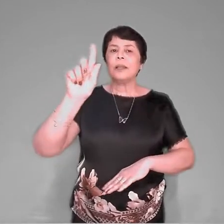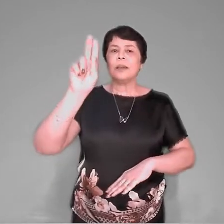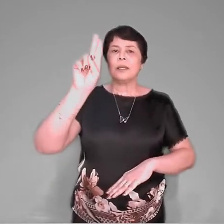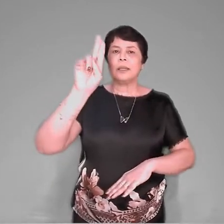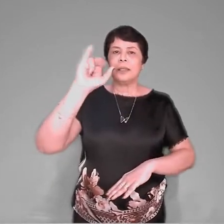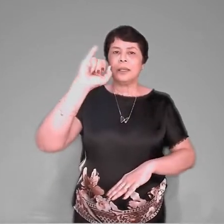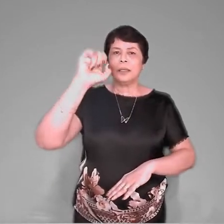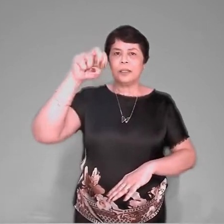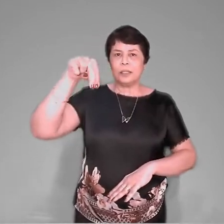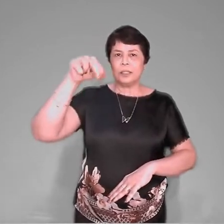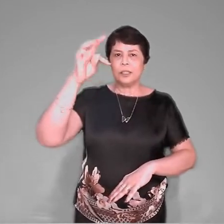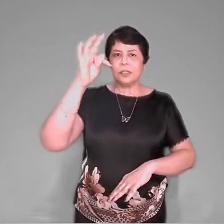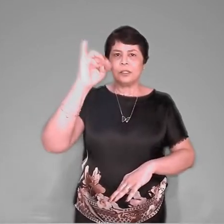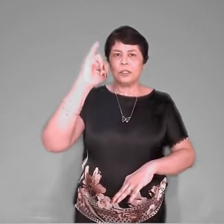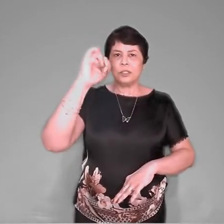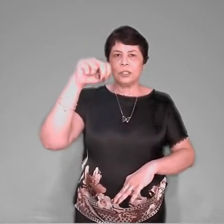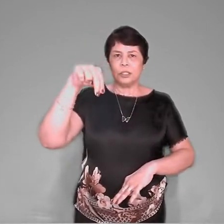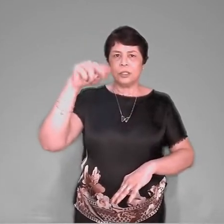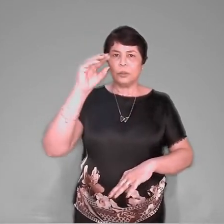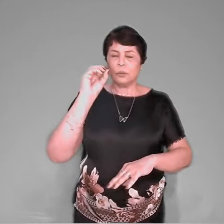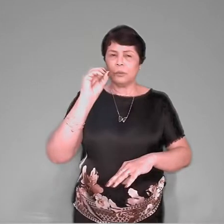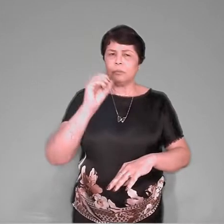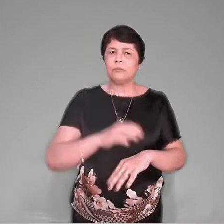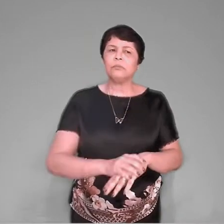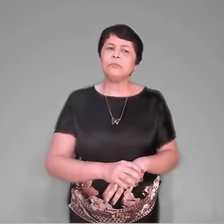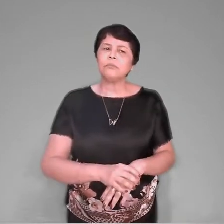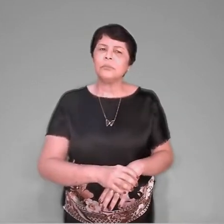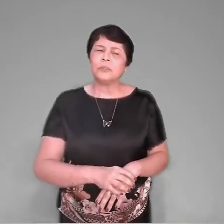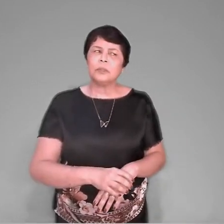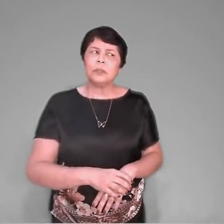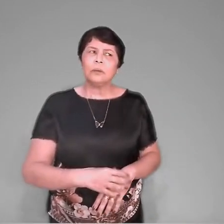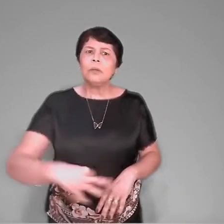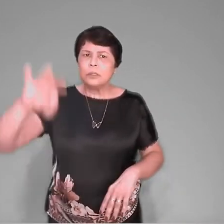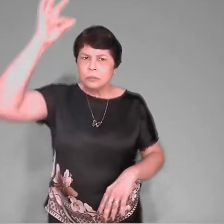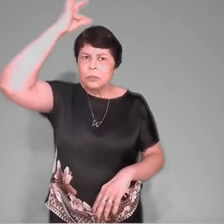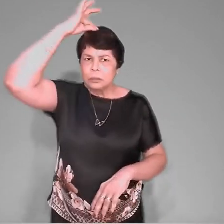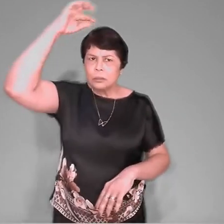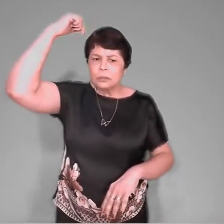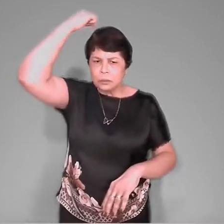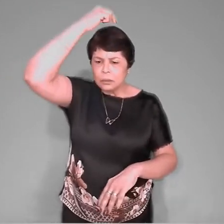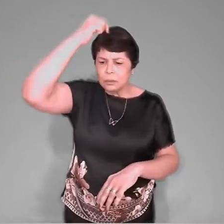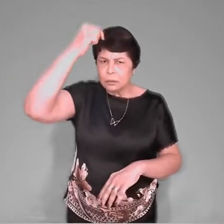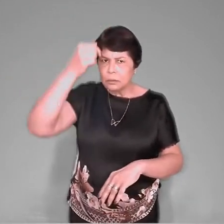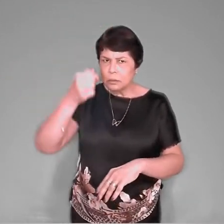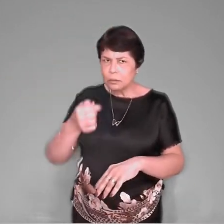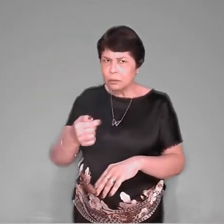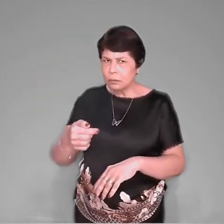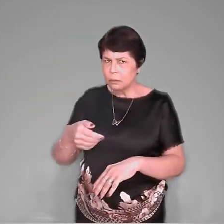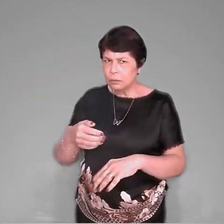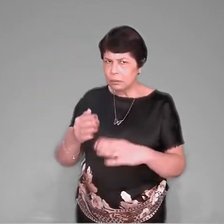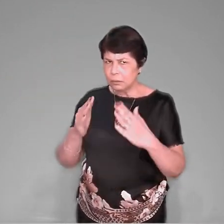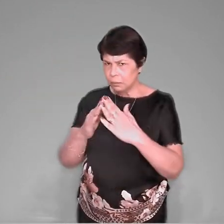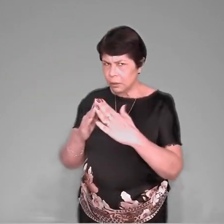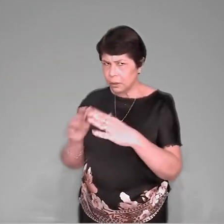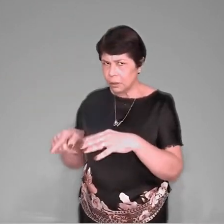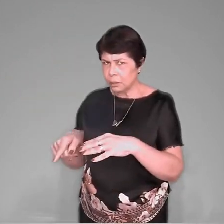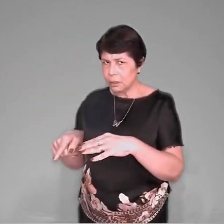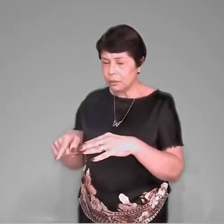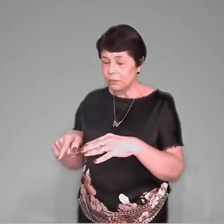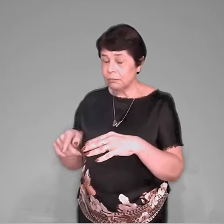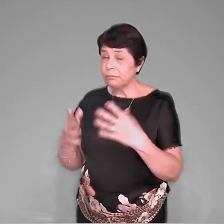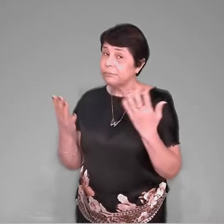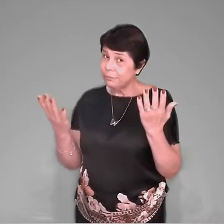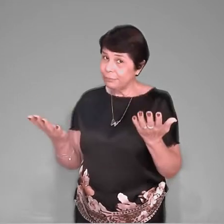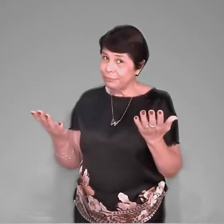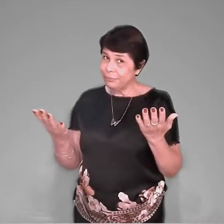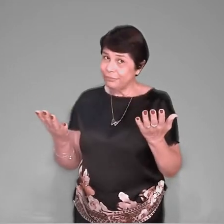se refere, nesse ele habita. Quando Jesus disse em João capítulo 16 que o Espírito